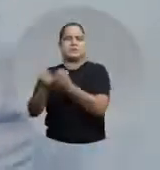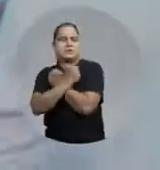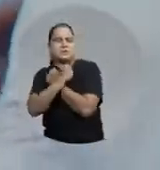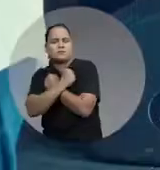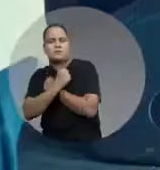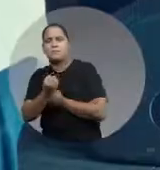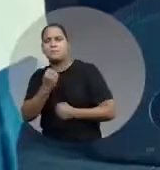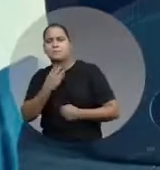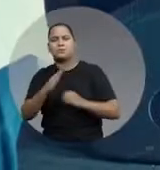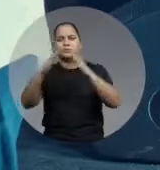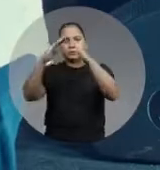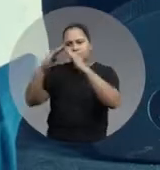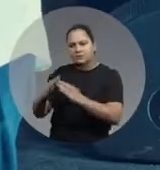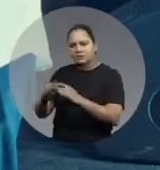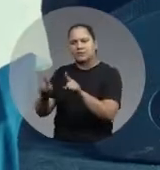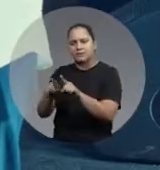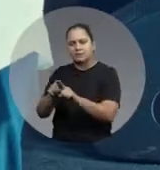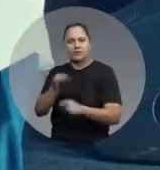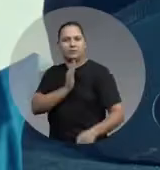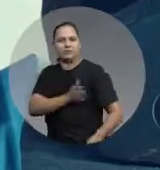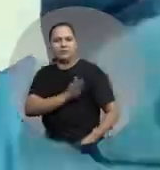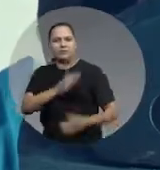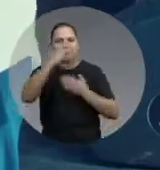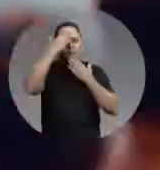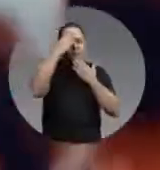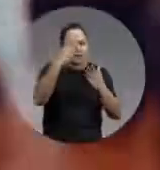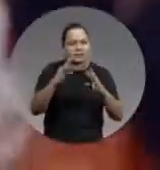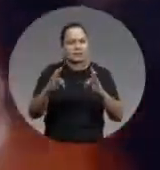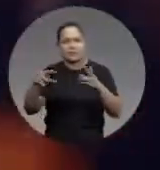seus lares e nos seus corações. Muito obrigado a todos.